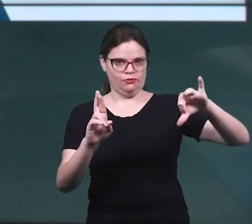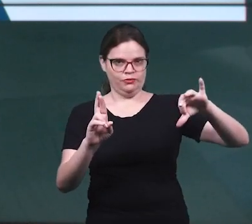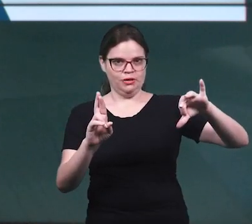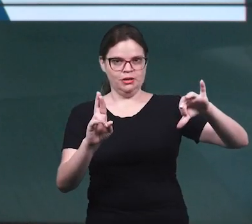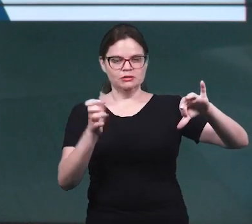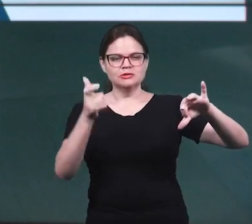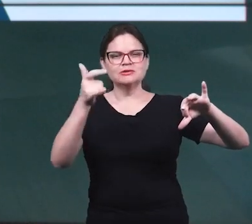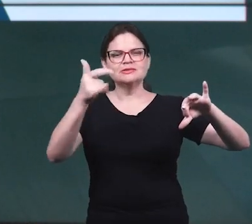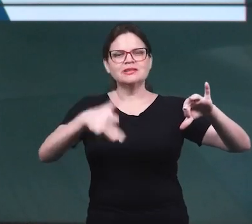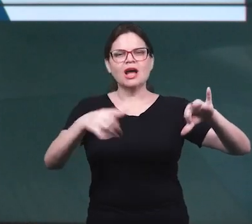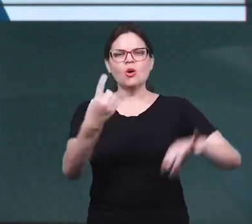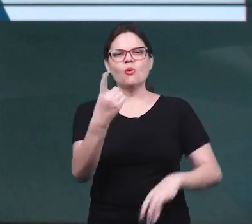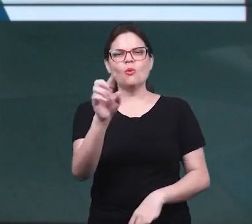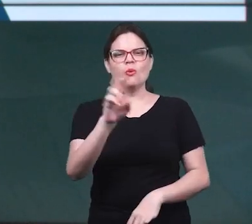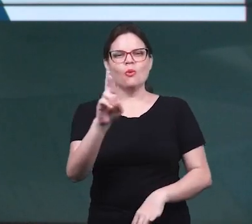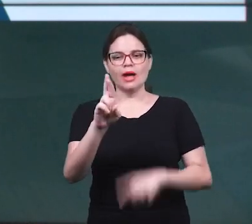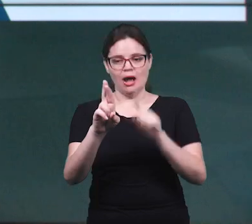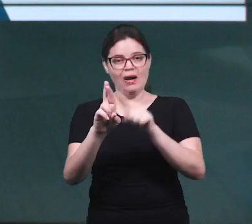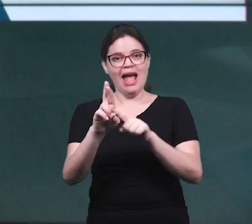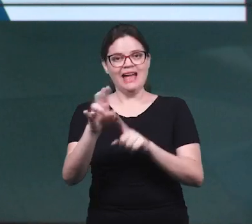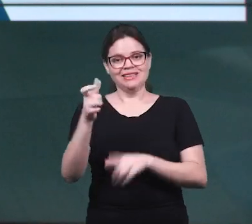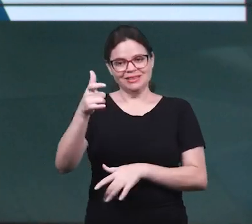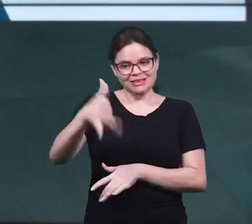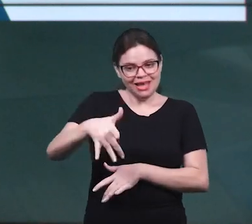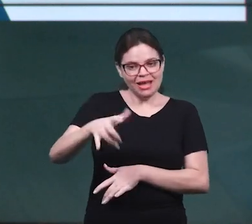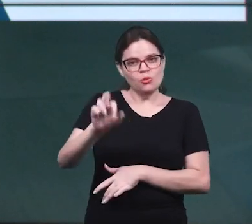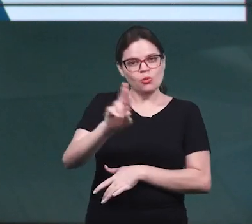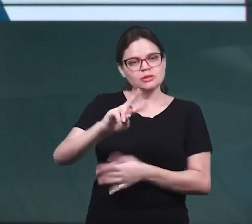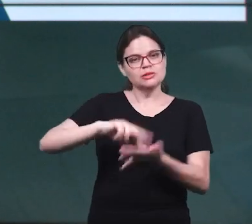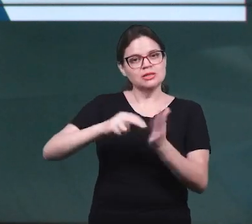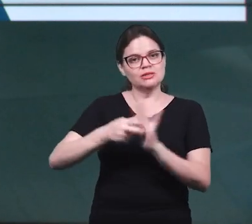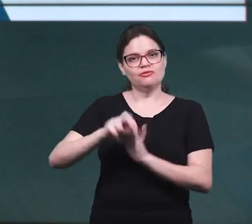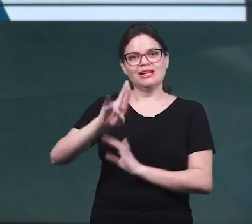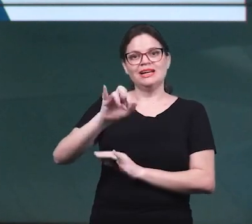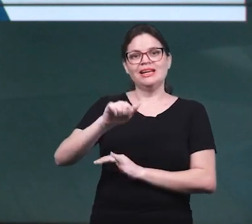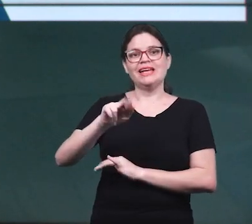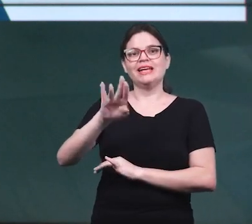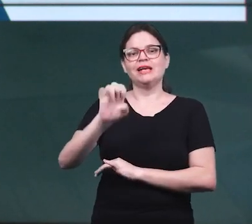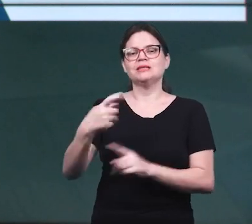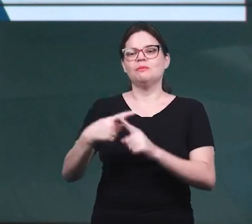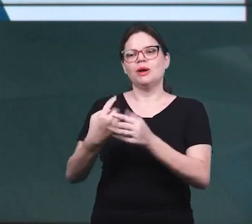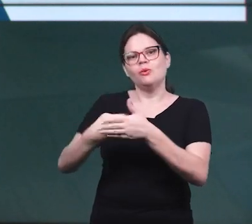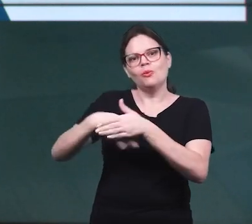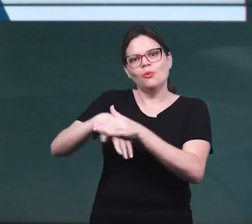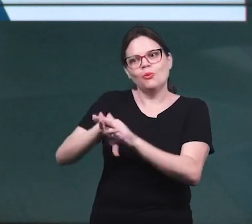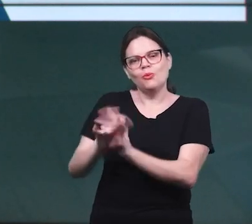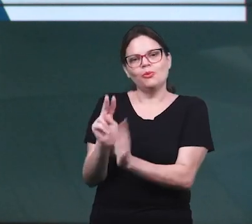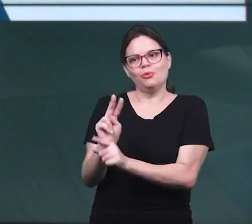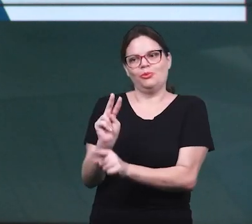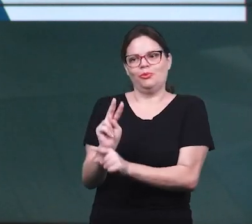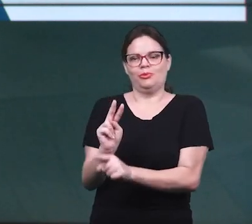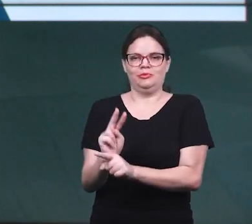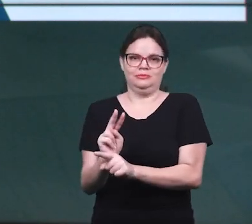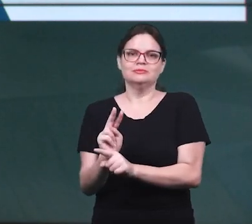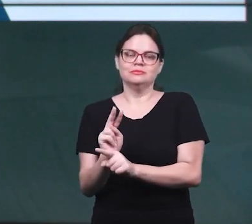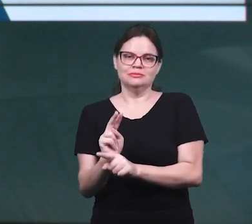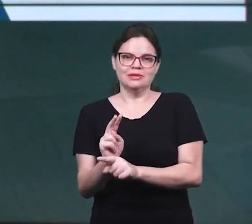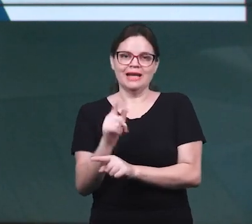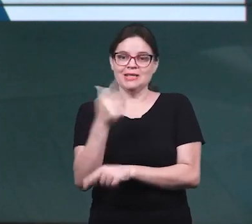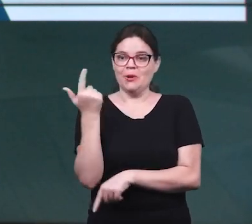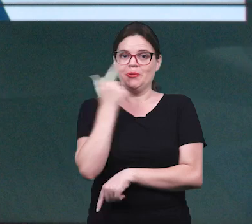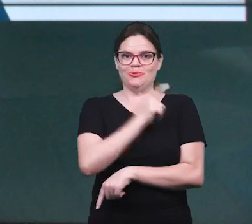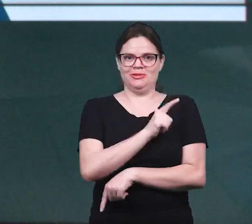você conseguiu produzir naquele momento. Seja num espaço de